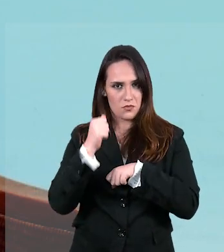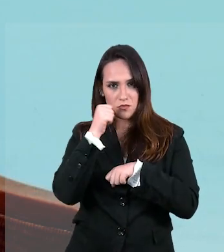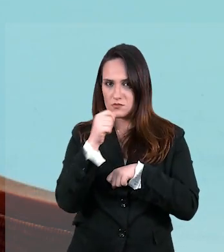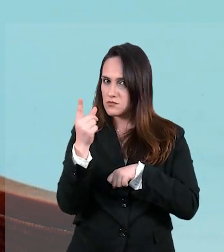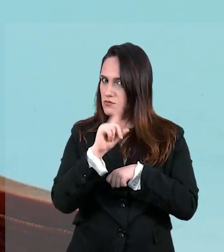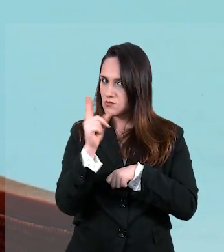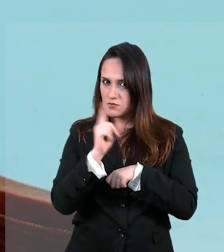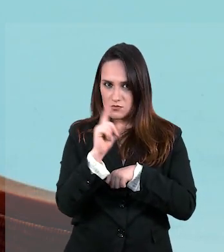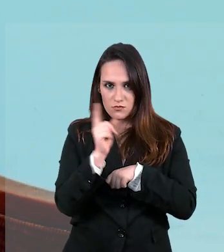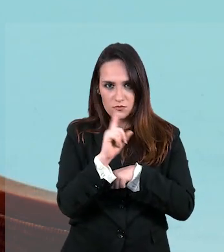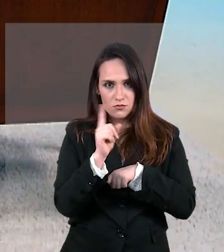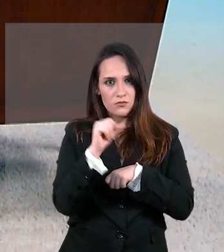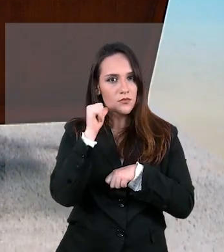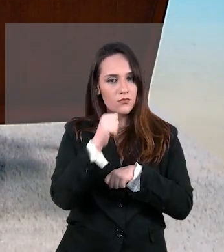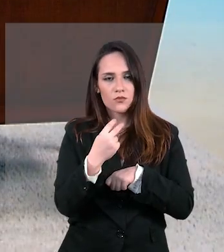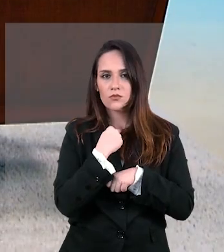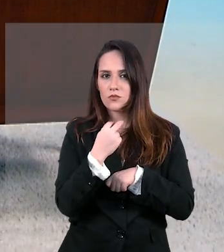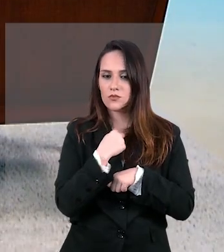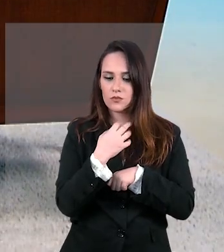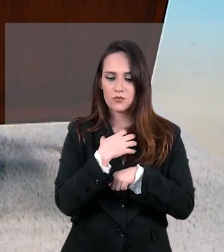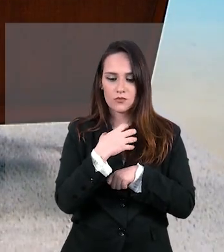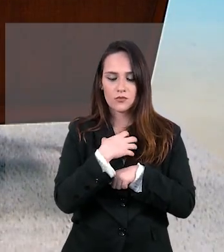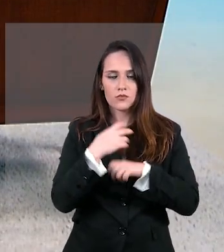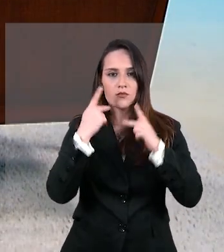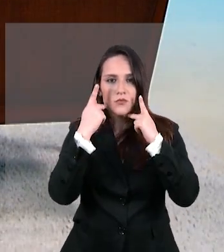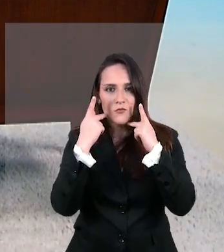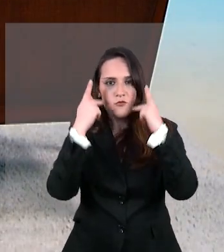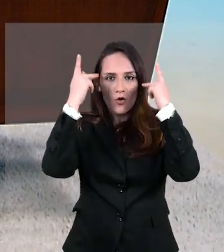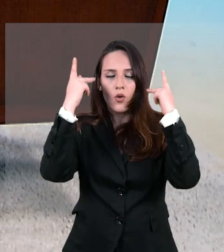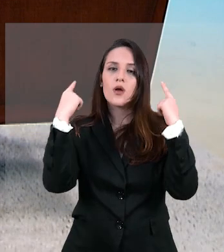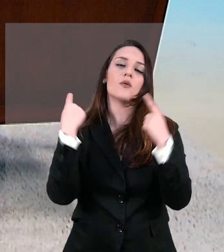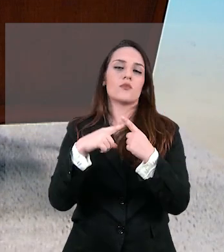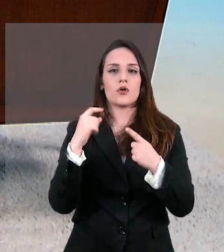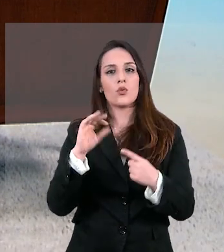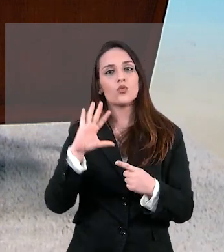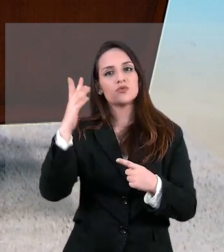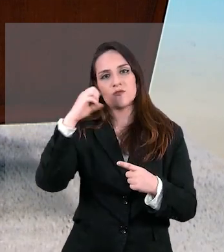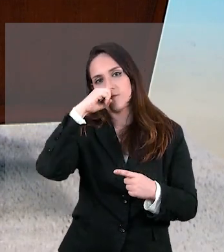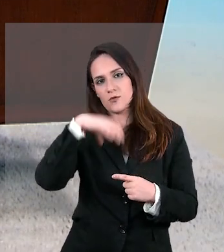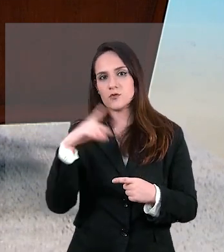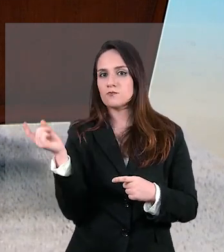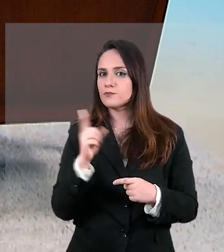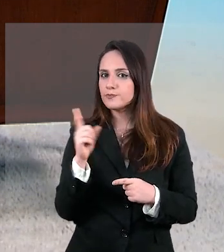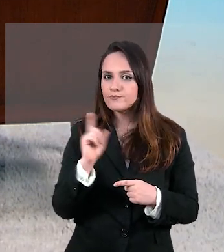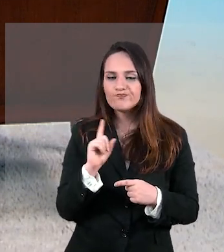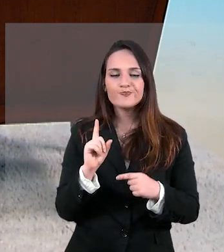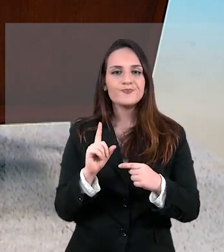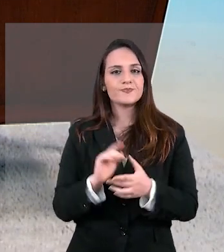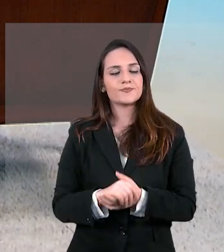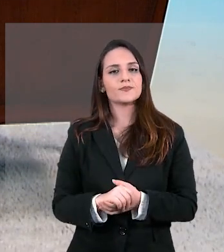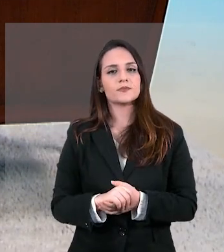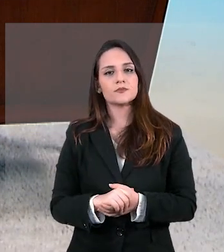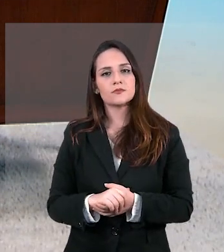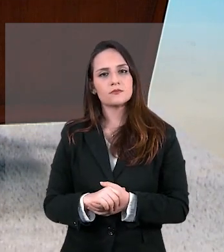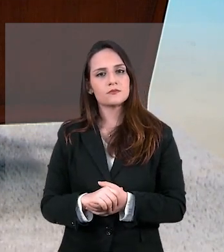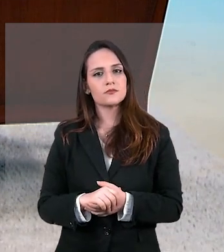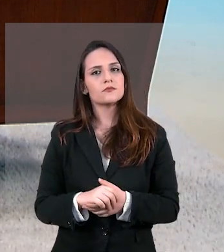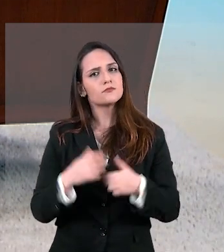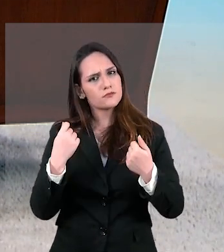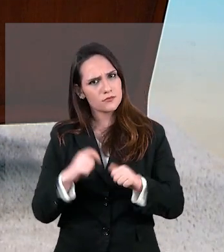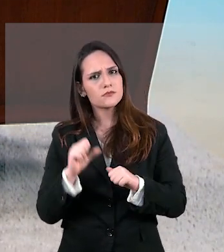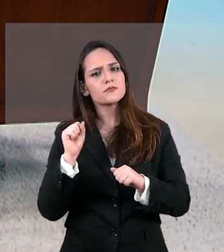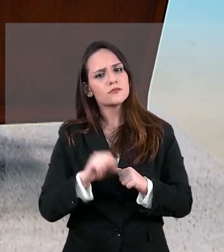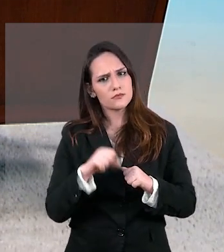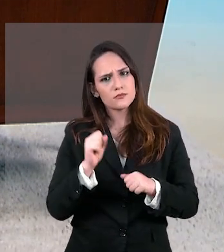mulher, que a mulher ela não precisa sentir vergonha por ser vítima, e a gente precisa abrir